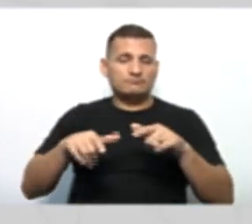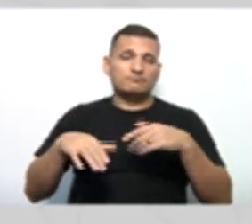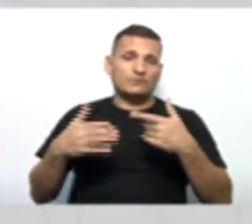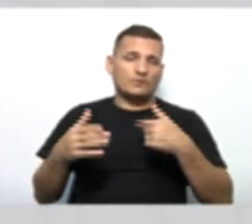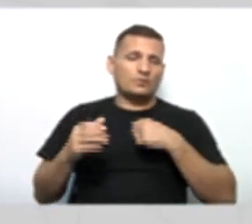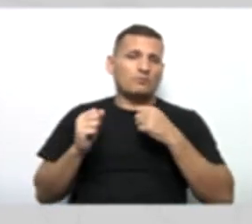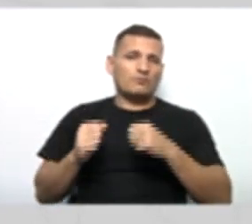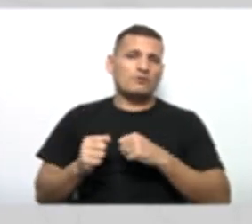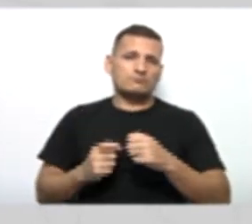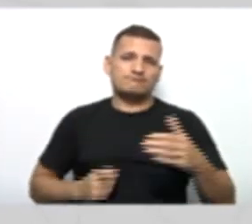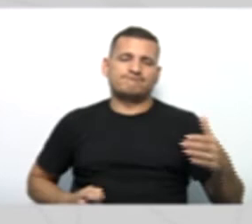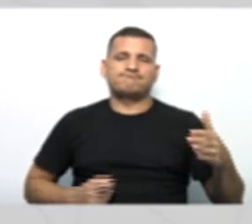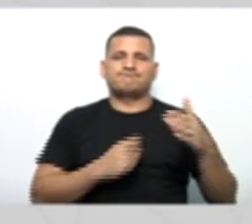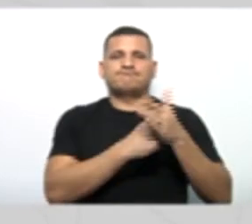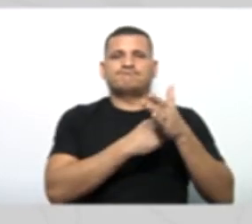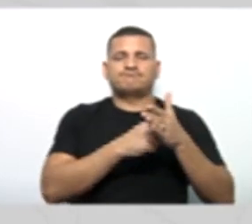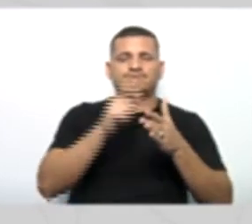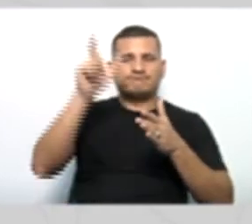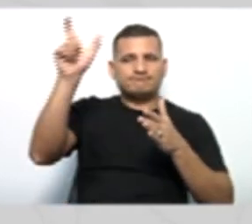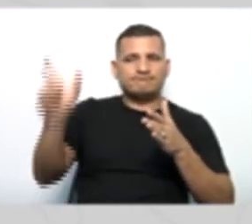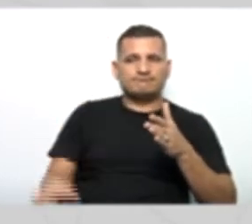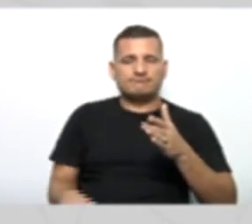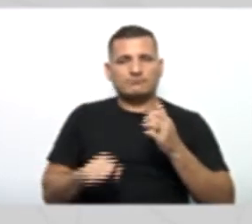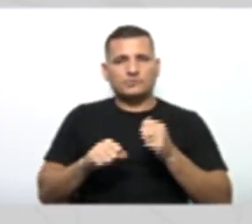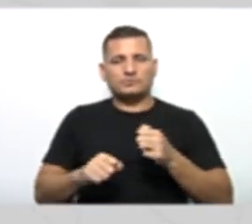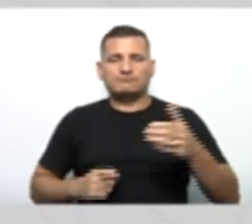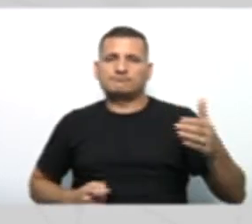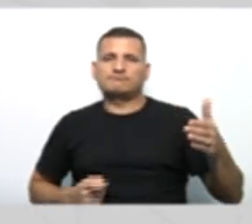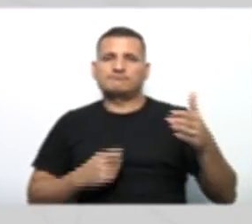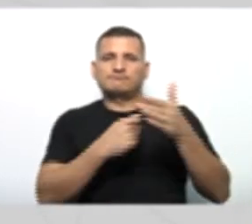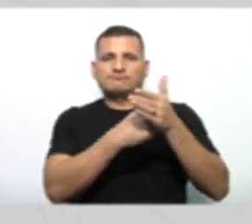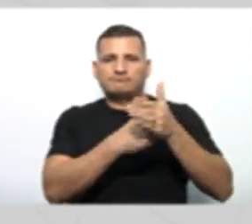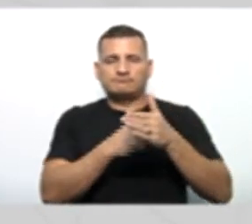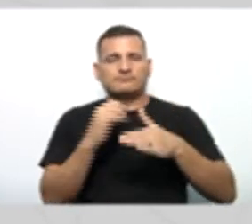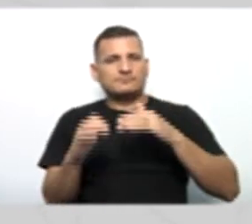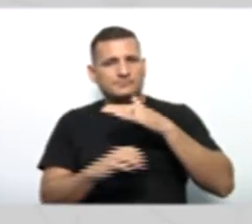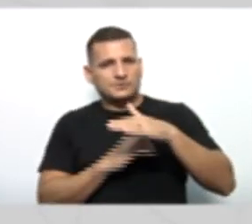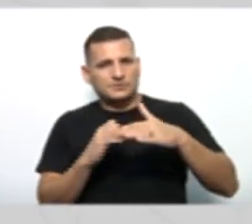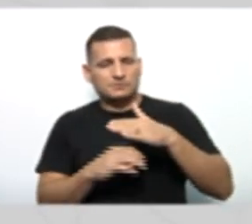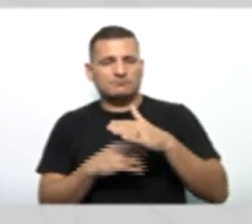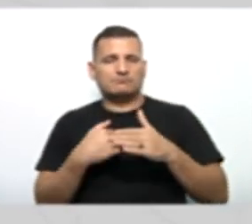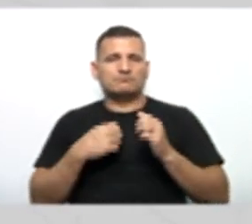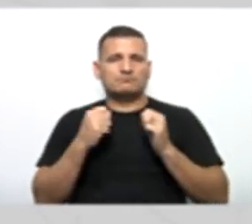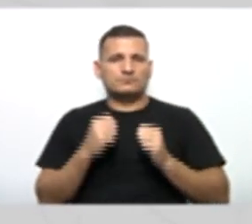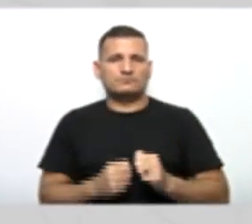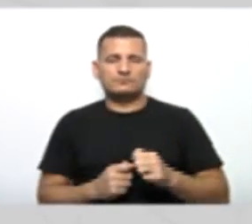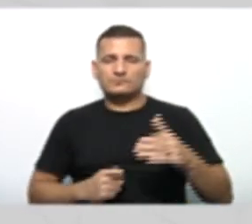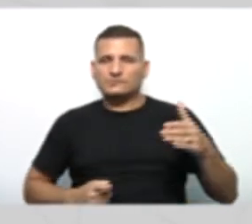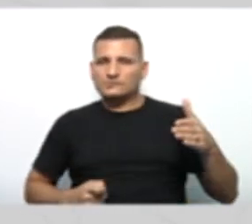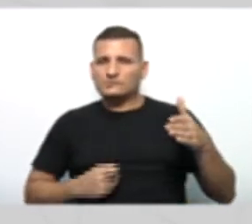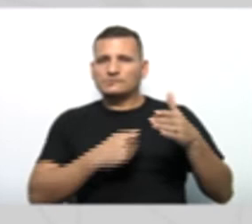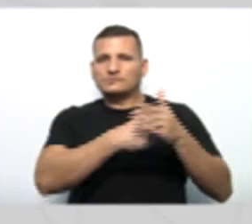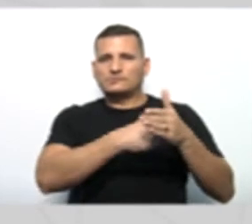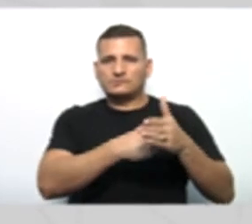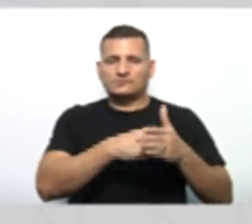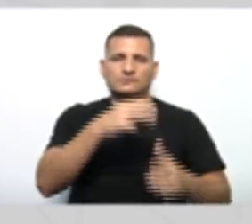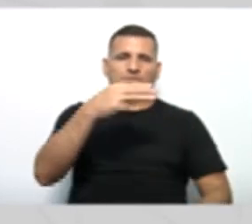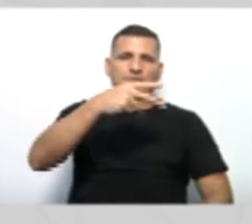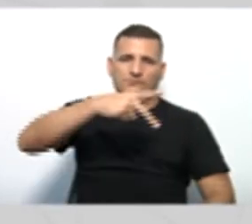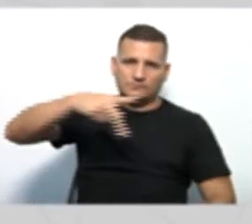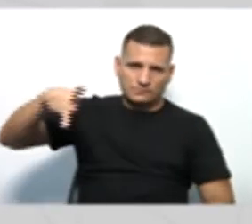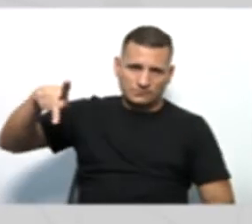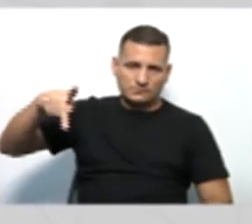posso denunciar essa pessoa eu posso denunciar né a própria empresa eu posso denunciar ao ministério